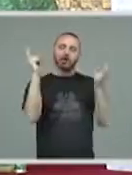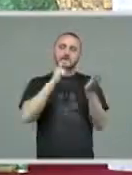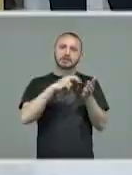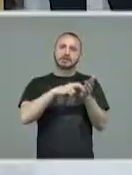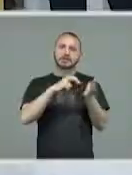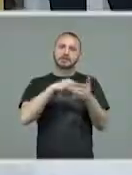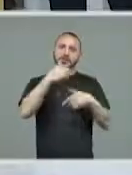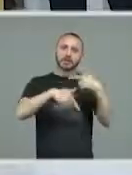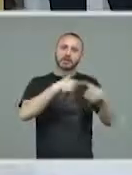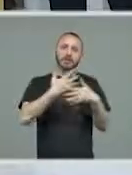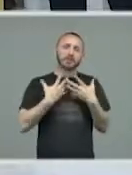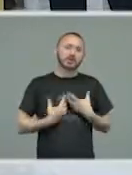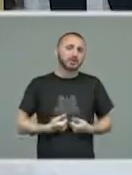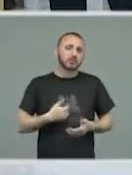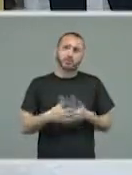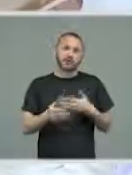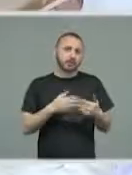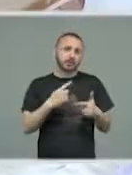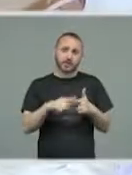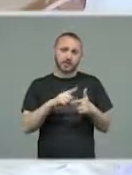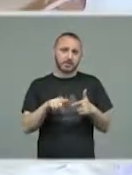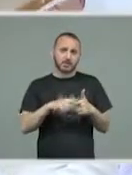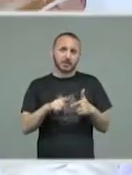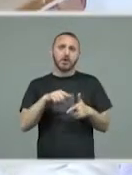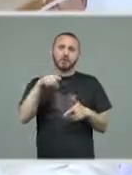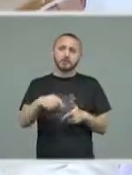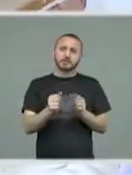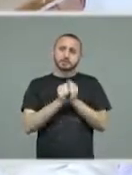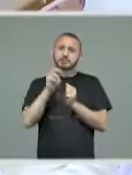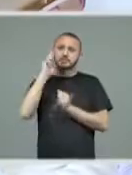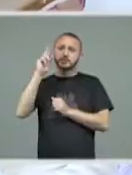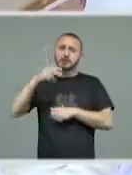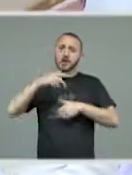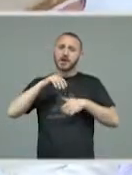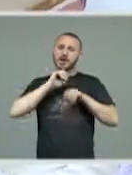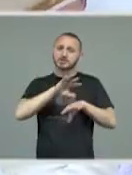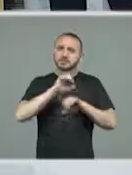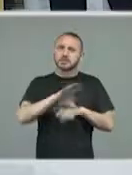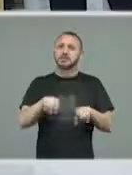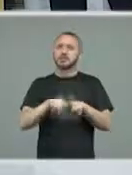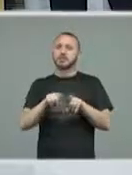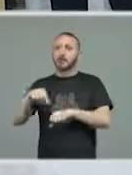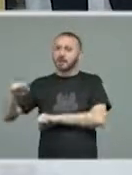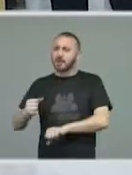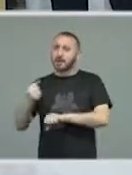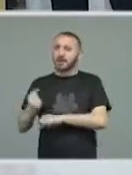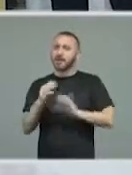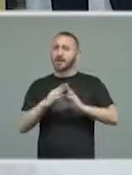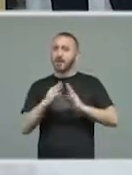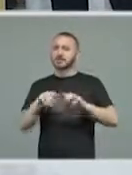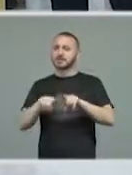na presença do Senhor, dando aula, continuar na presença do Senhor, varrendo a casa, Padre Reginaldo continuar